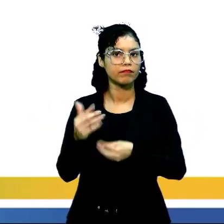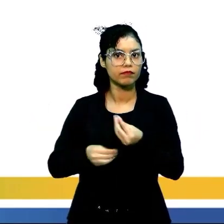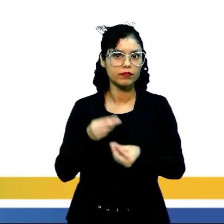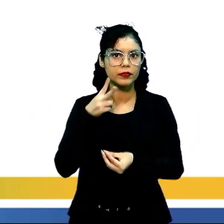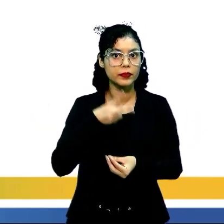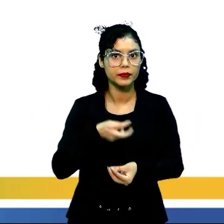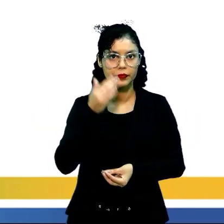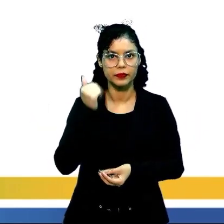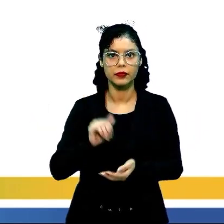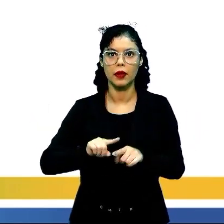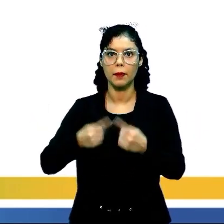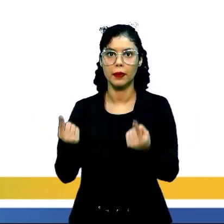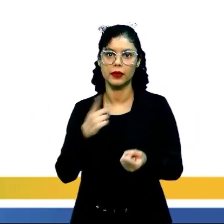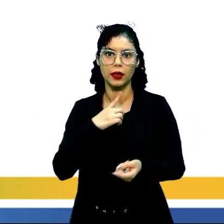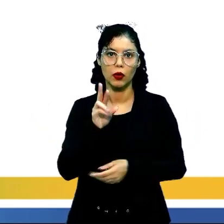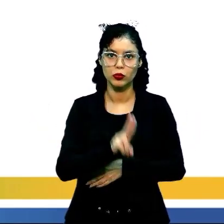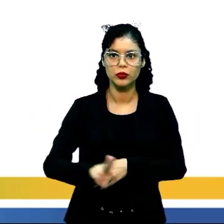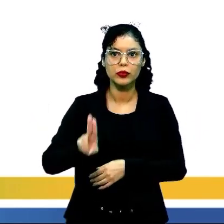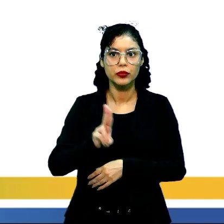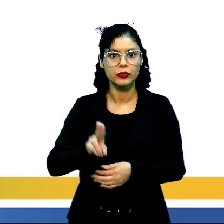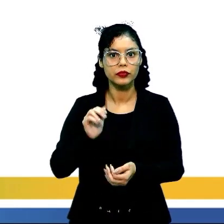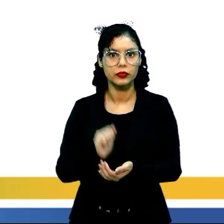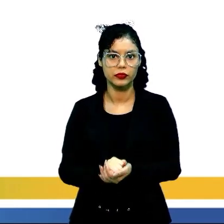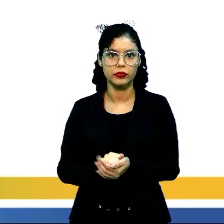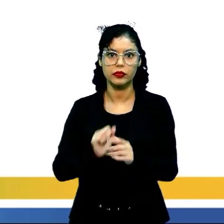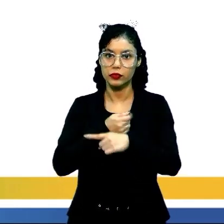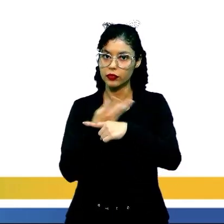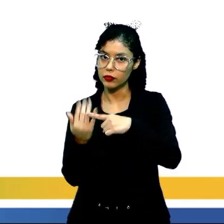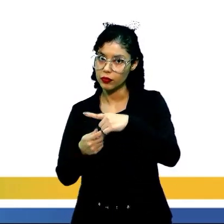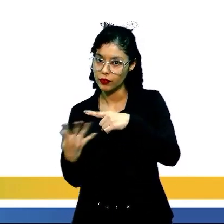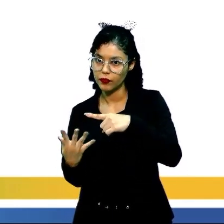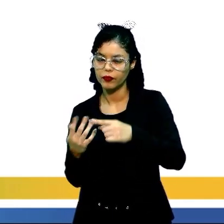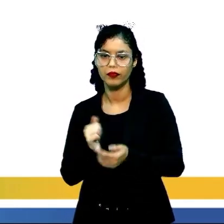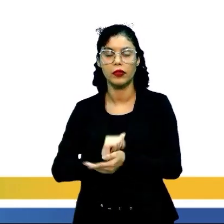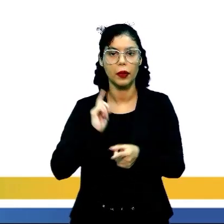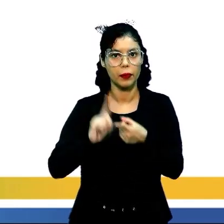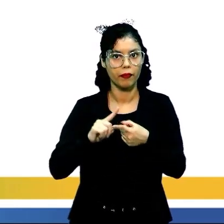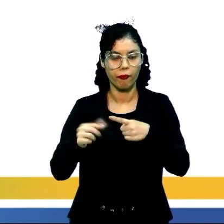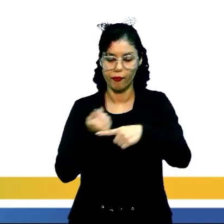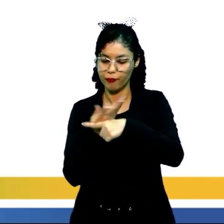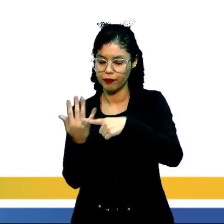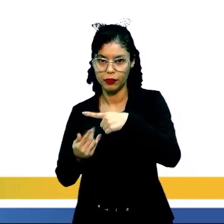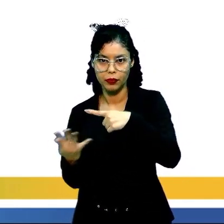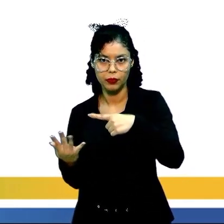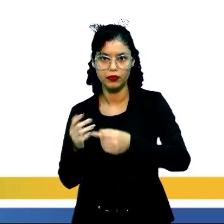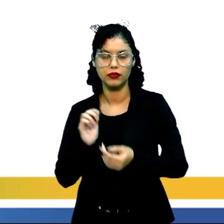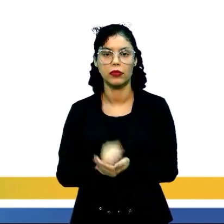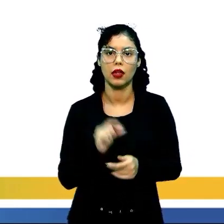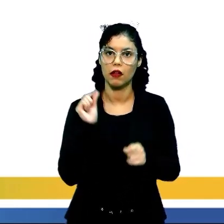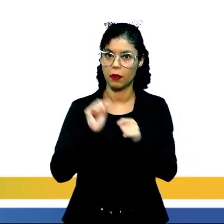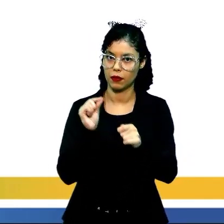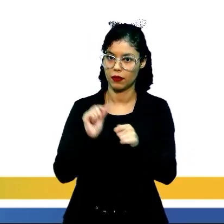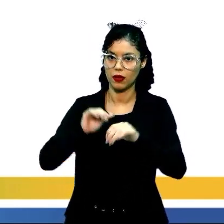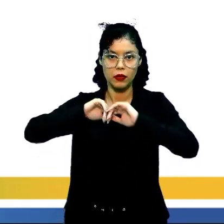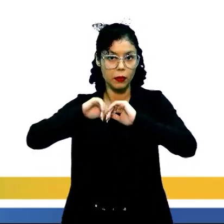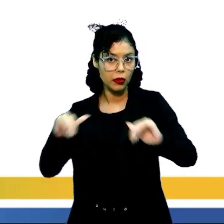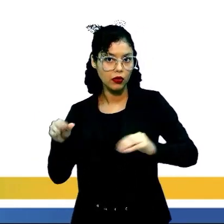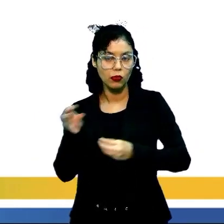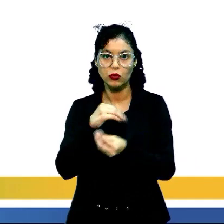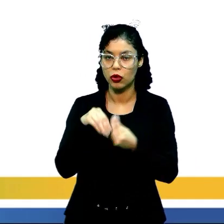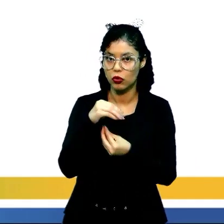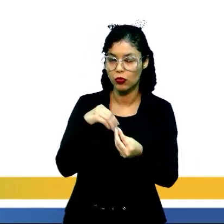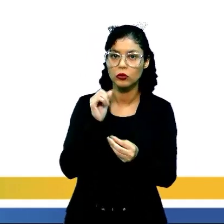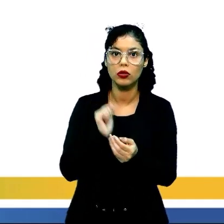caso, há uma necessidade de se utilizar a destilação fracionada, porque a destilação fracionada ela realiza a separação de